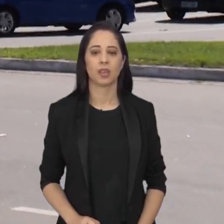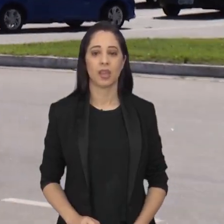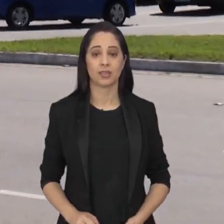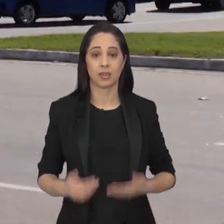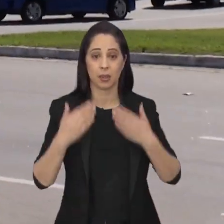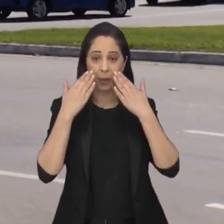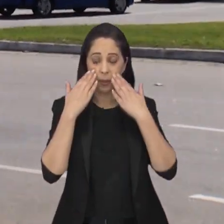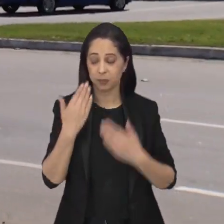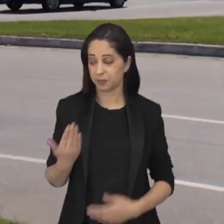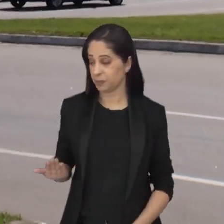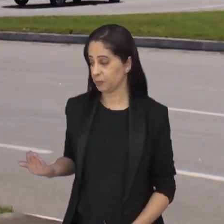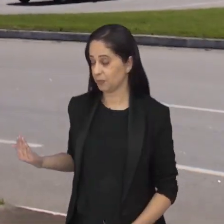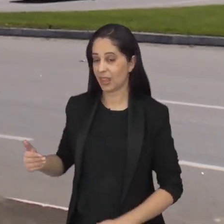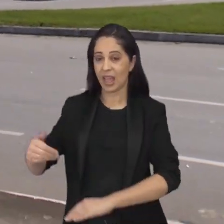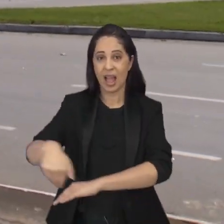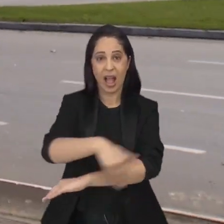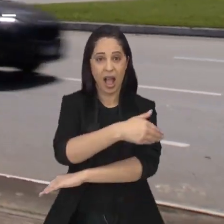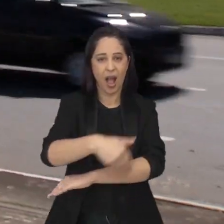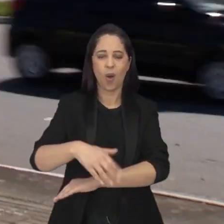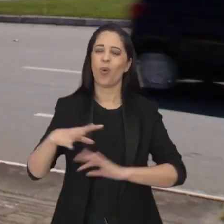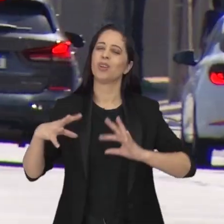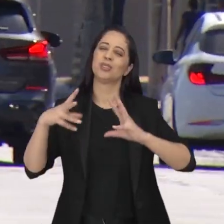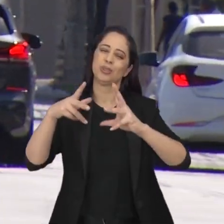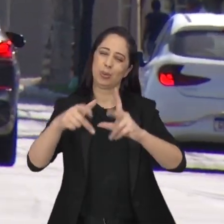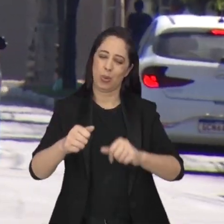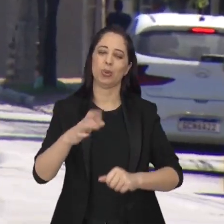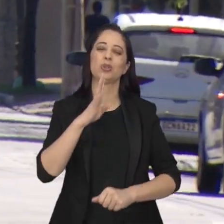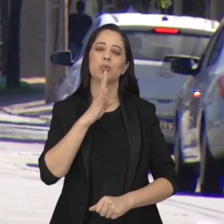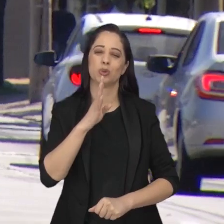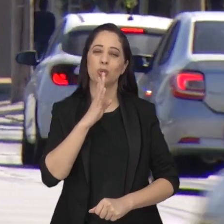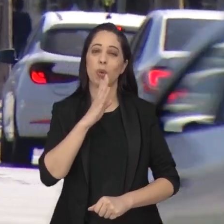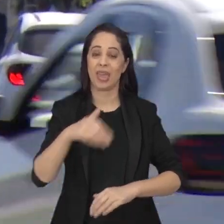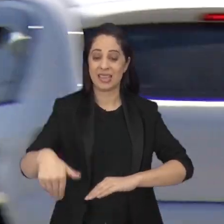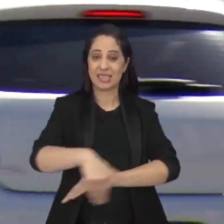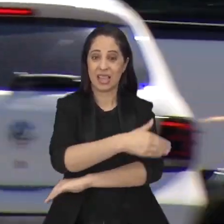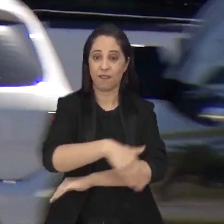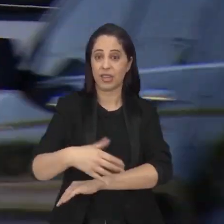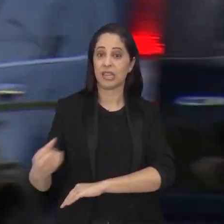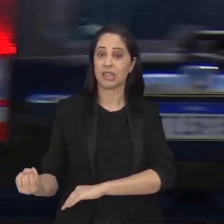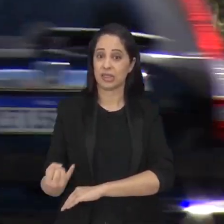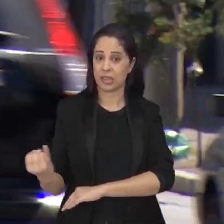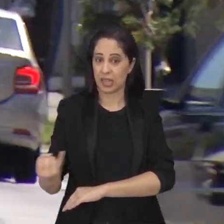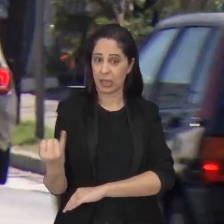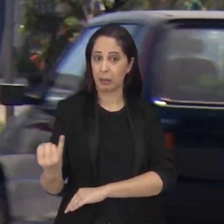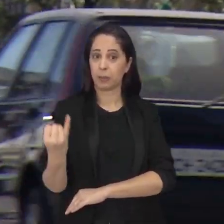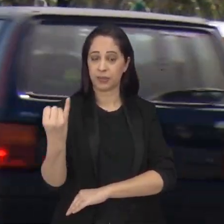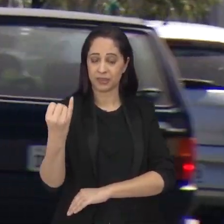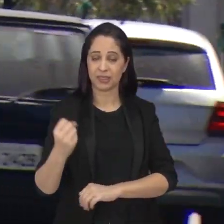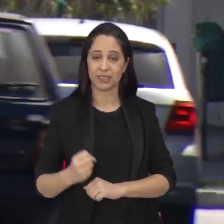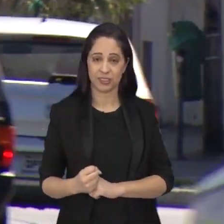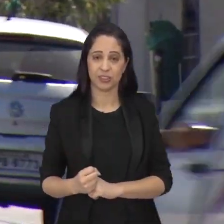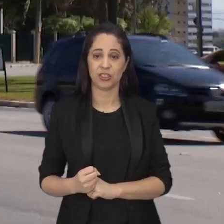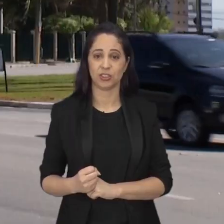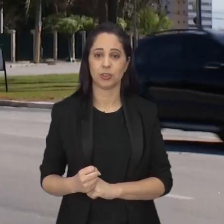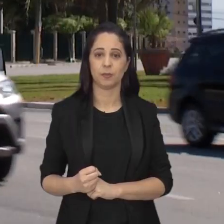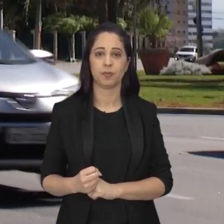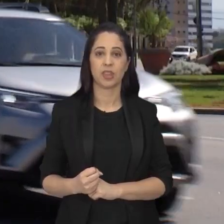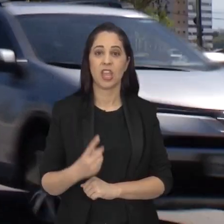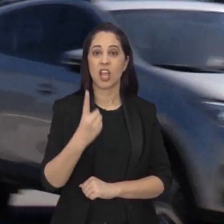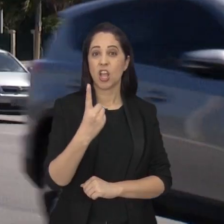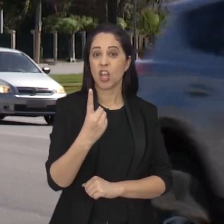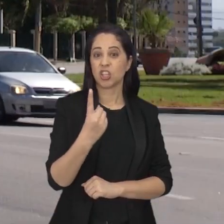Esse aqui é um caminho que o joseense conhece bem, uma das avenidas mais importantes para a mobilidade urbana da cidade.